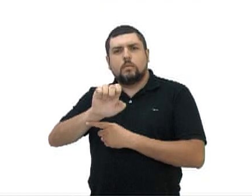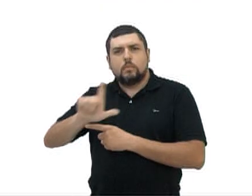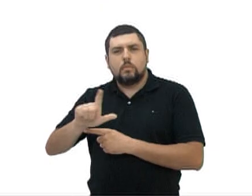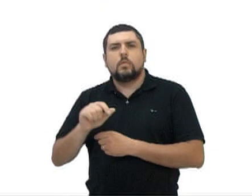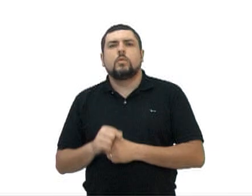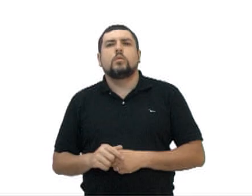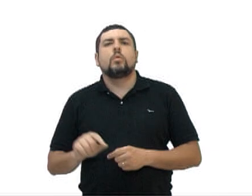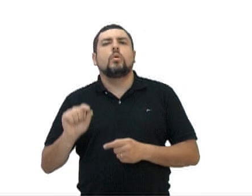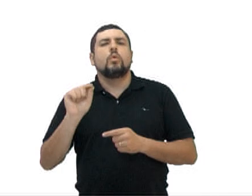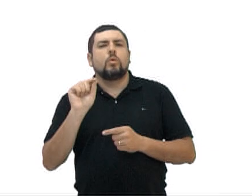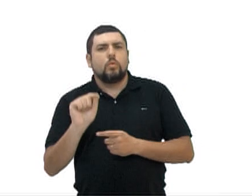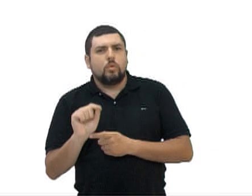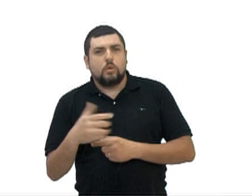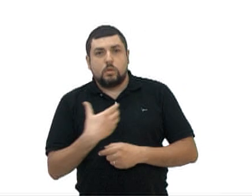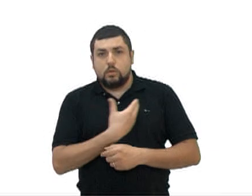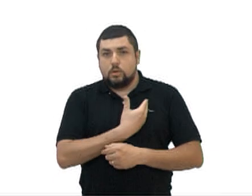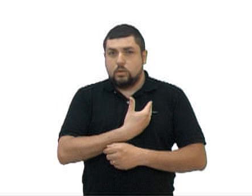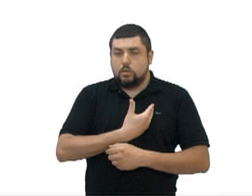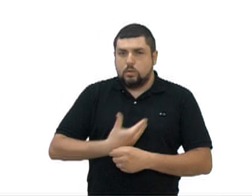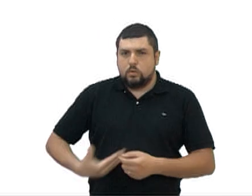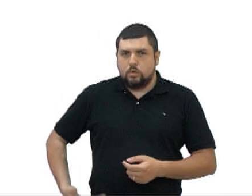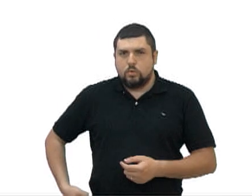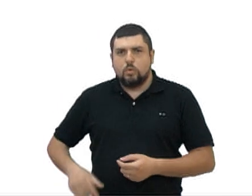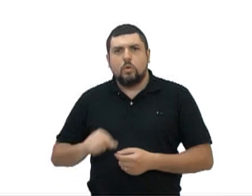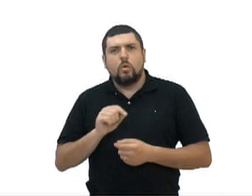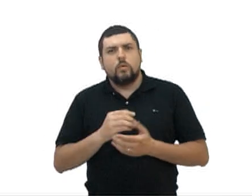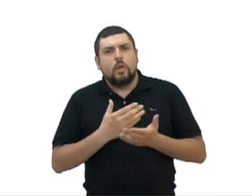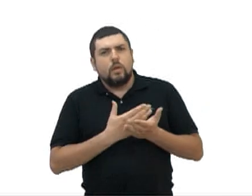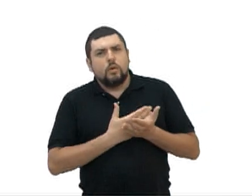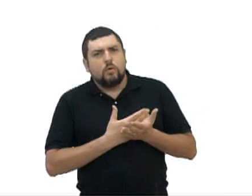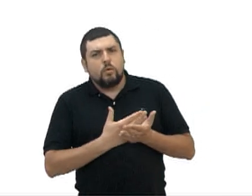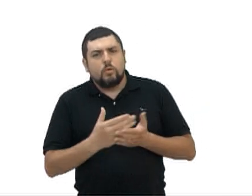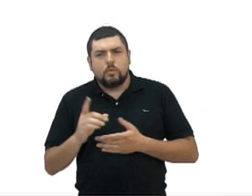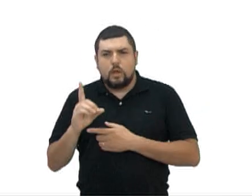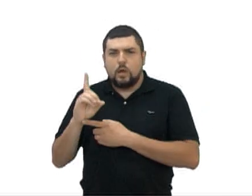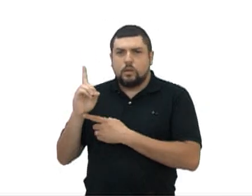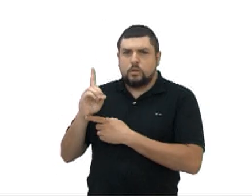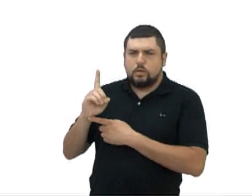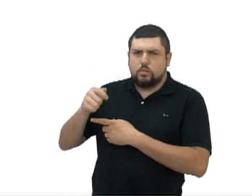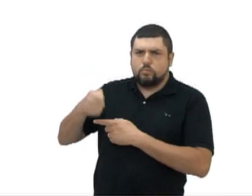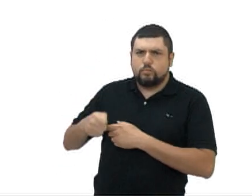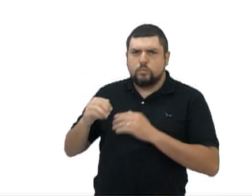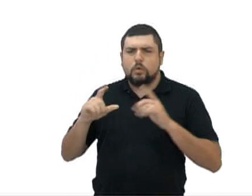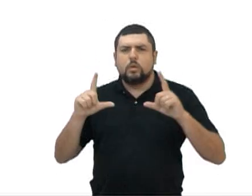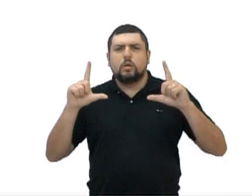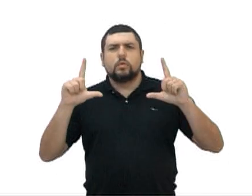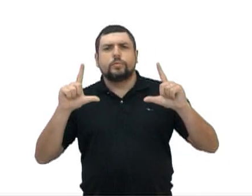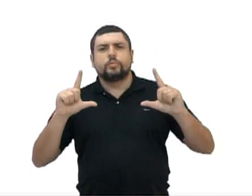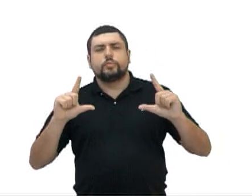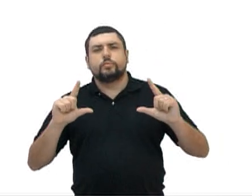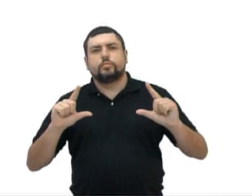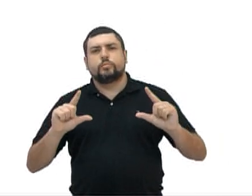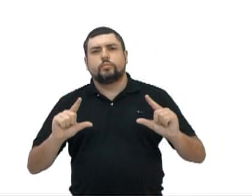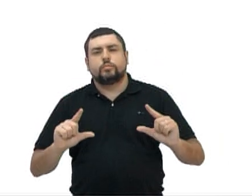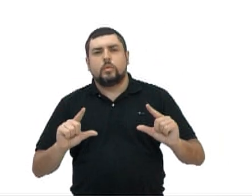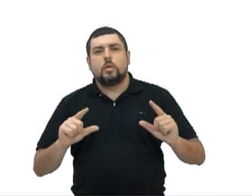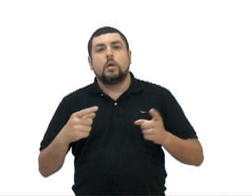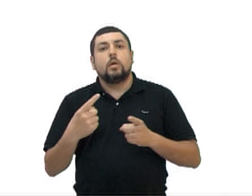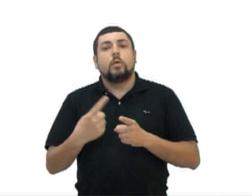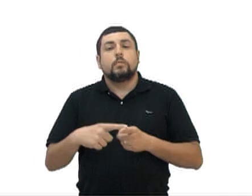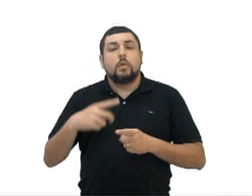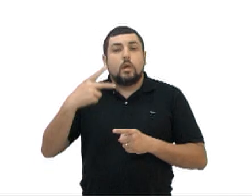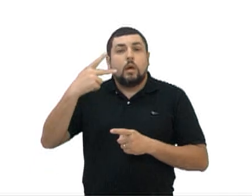marcar o começo do declínio da ditadura pela abertura política promovida de maneira